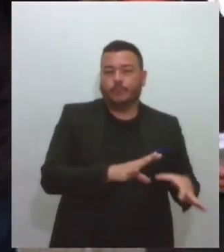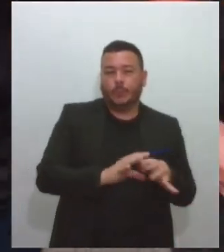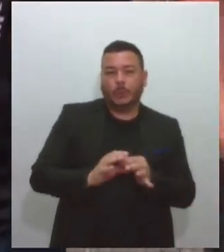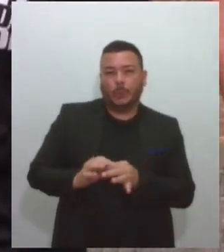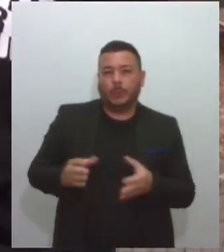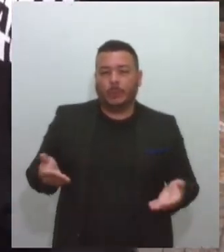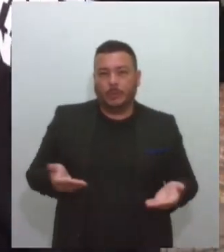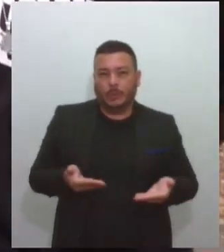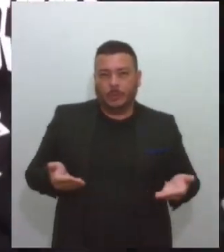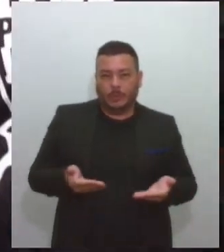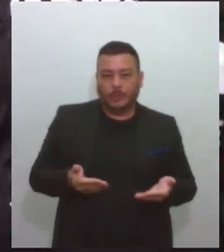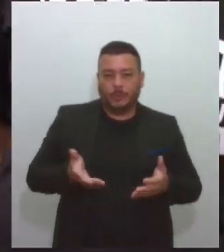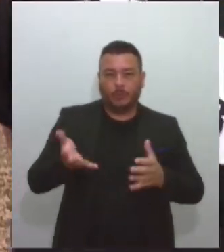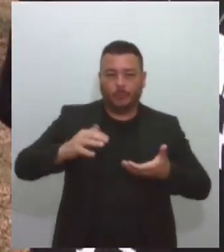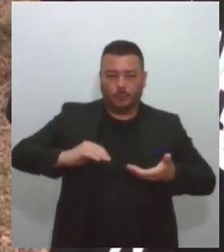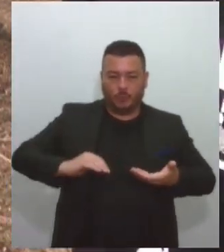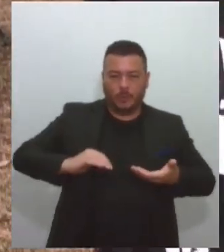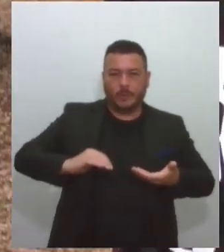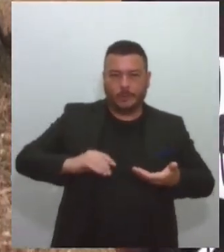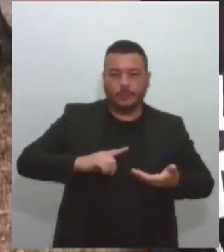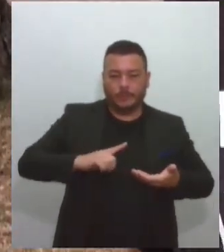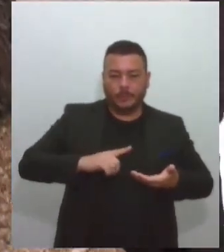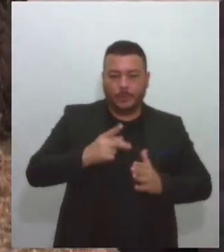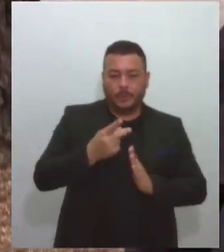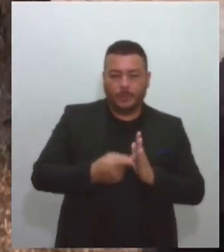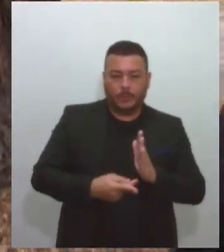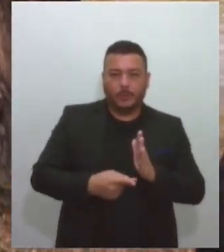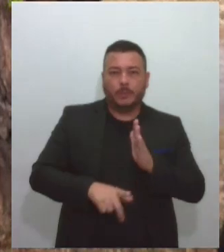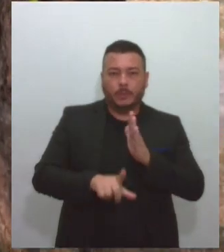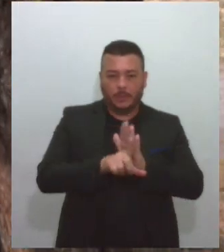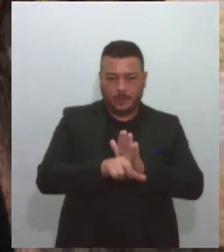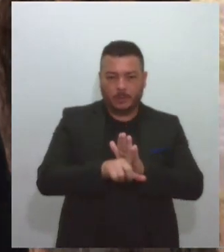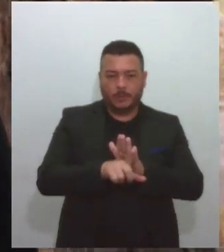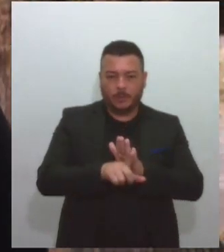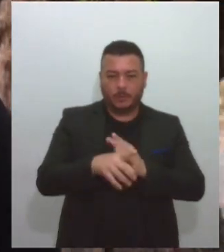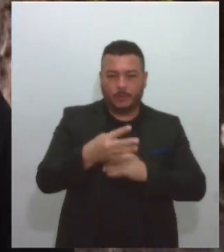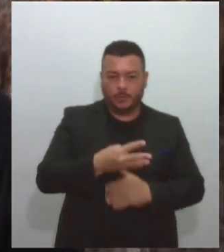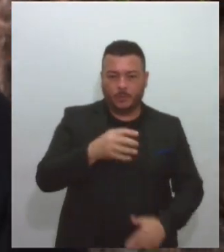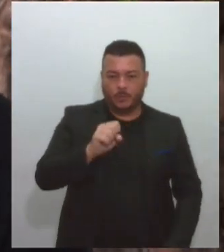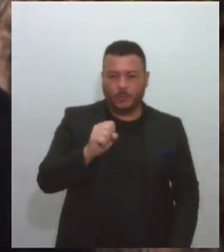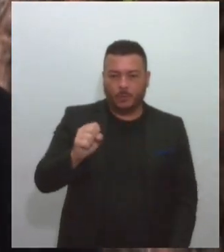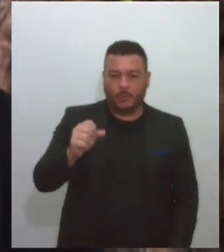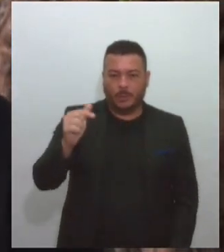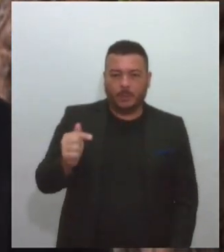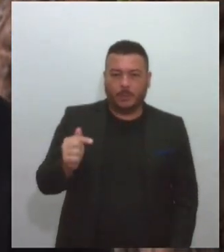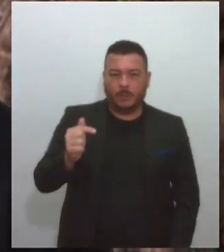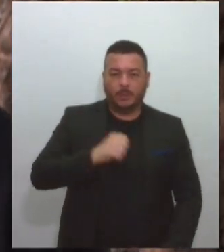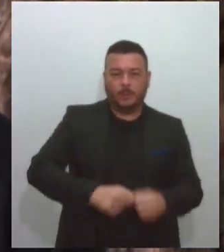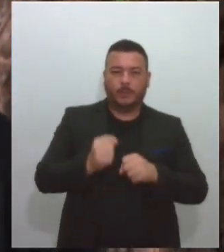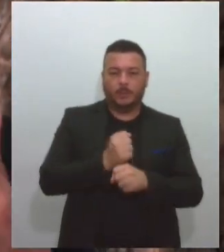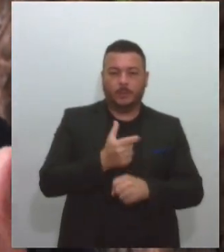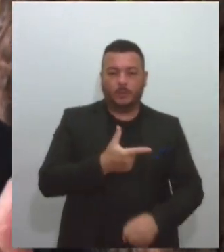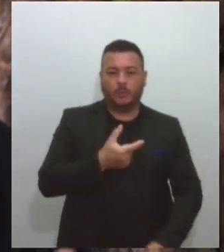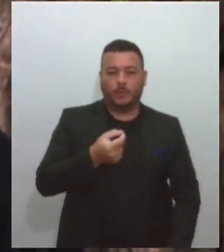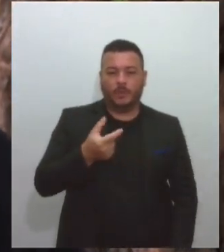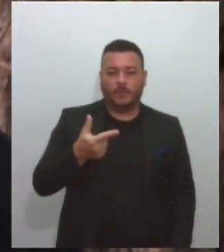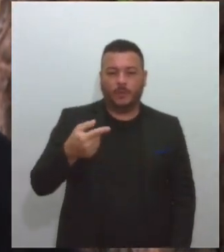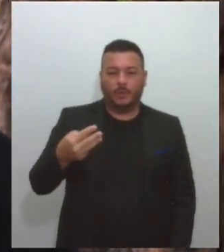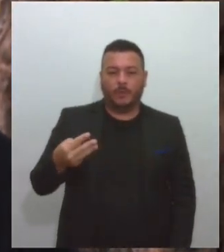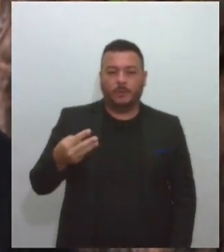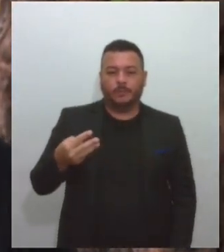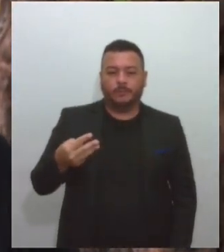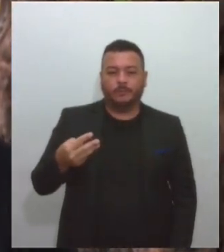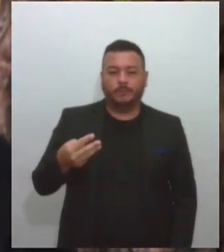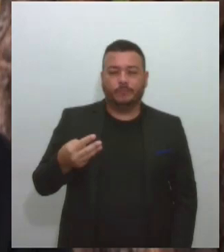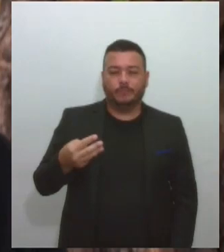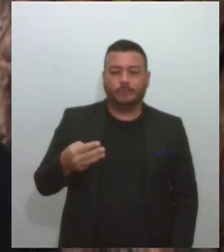Congresso, tem um projeto de lei 4887 de 2023, que é para versar justamente sobre esses casos